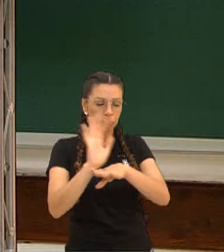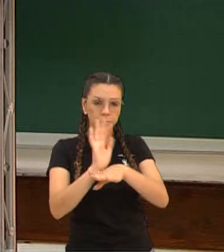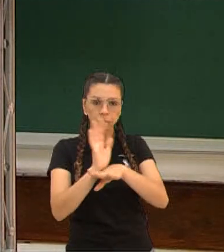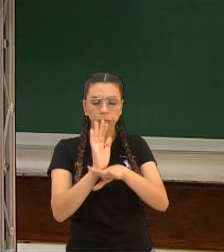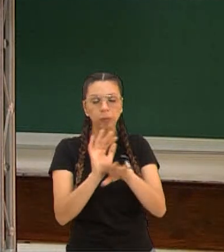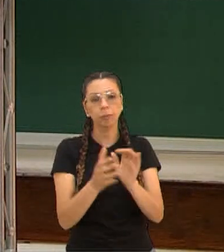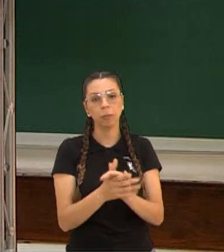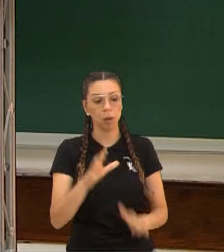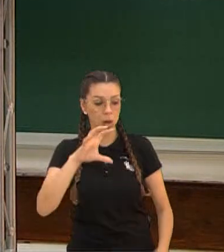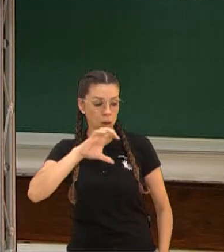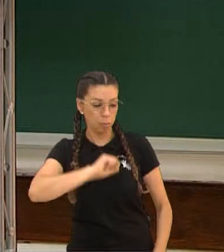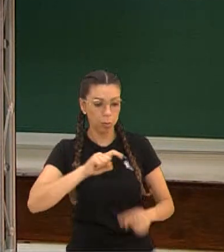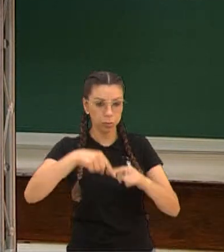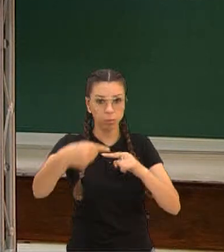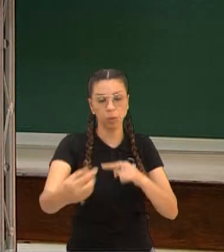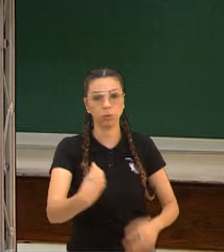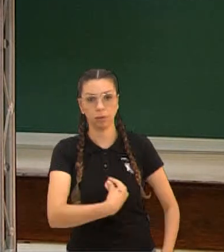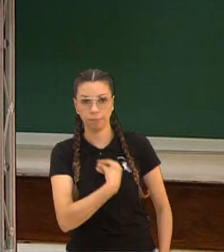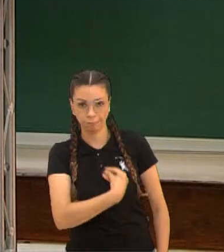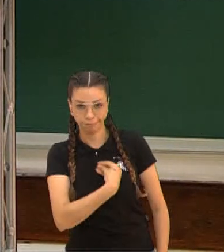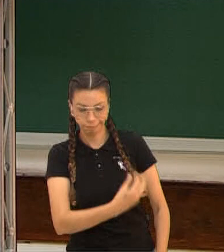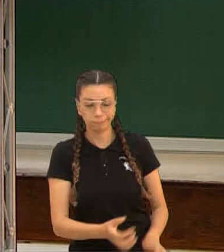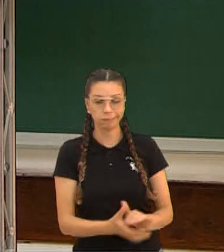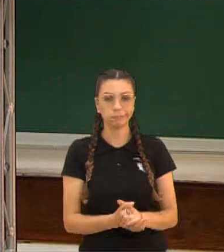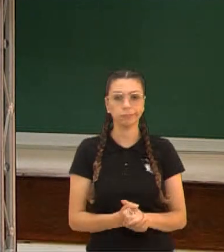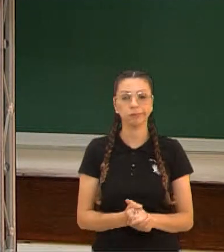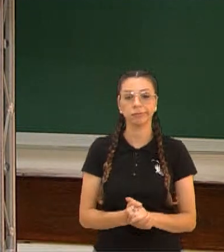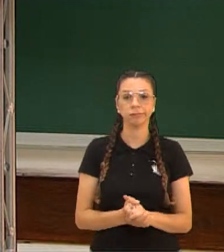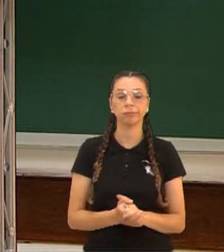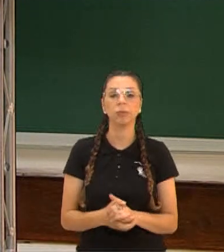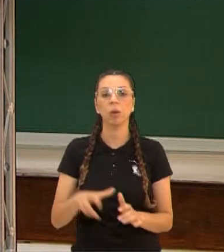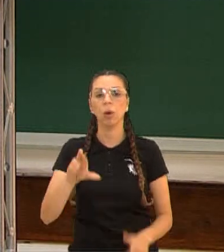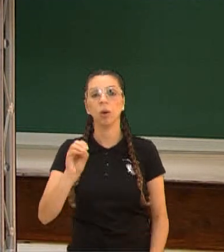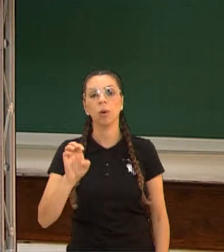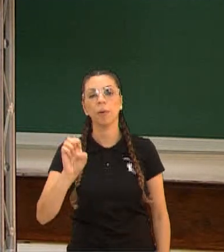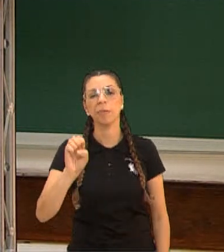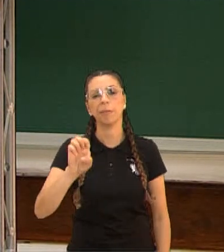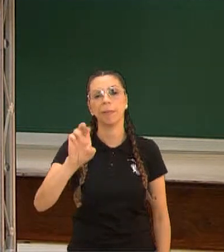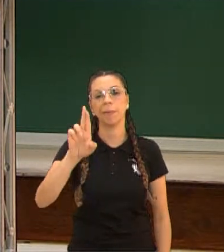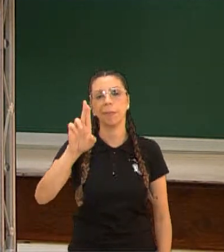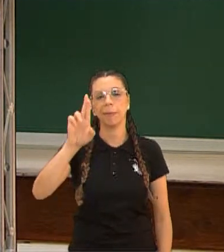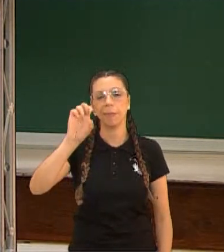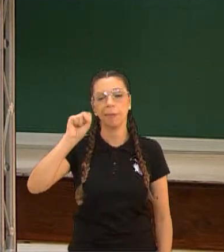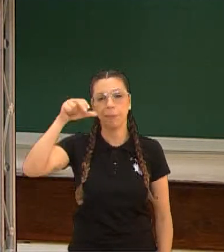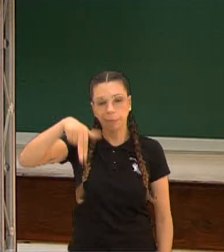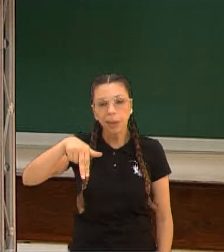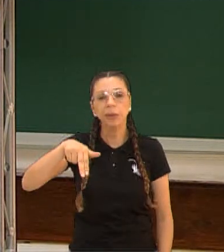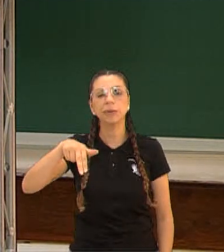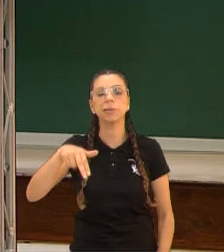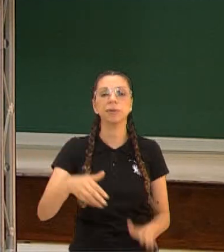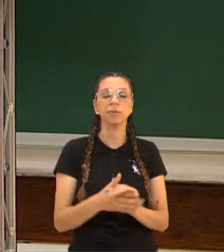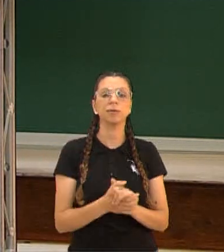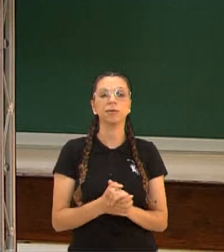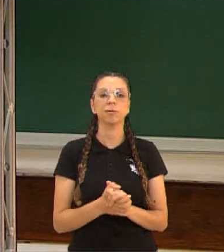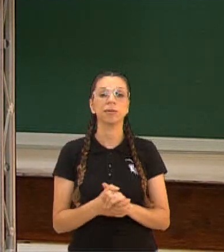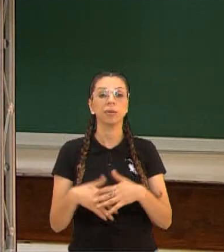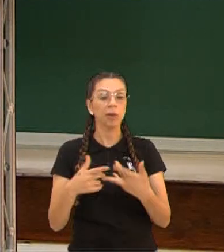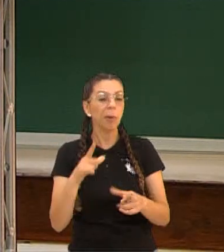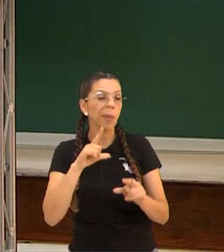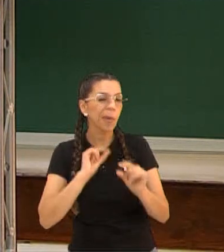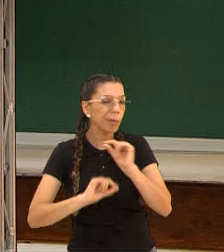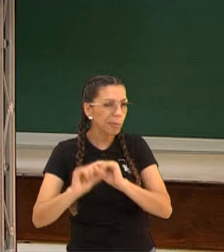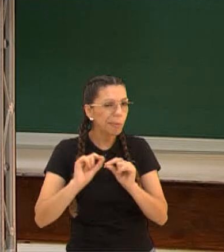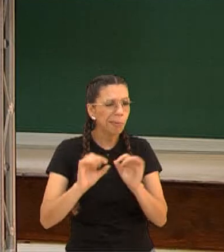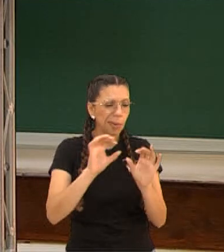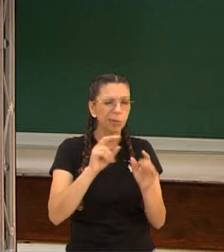Amor Além da Vida, né? Com o Robin Williams, né? E o Cuba Jr. E é uma história